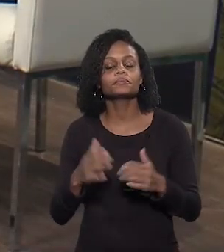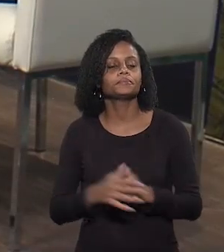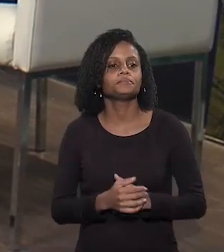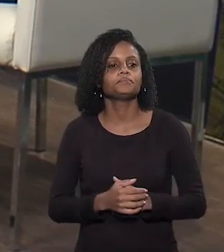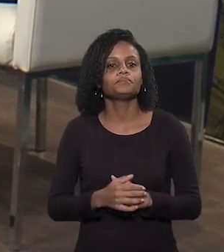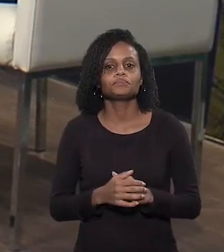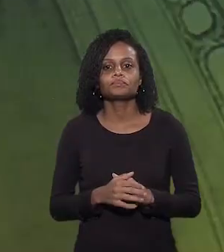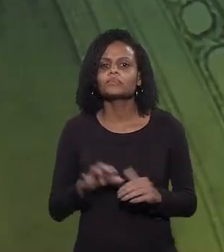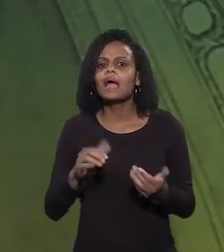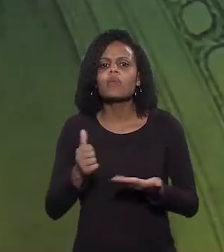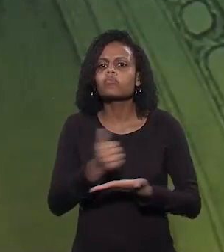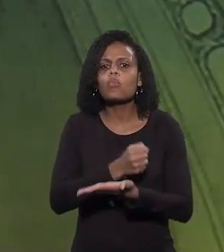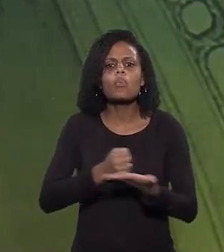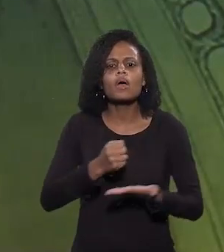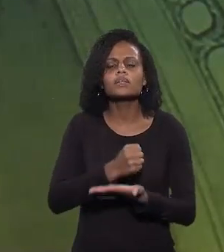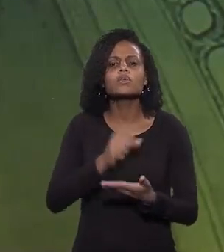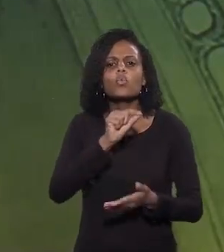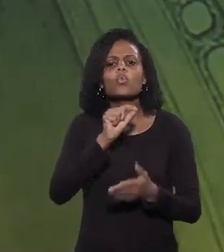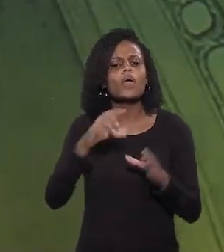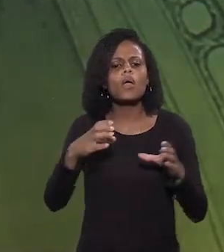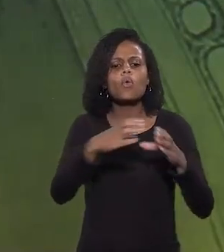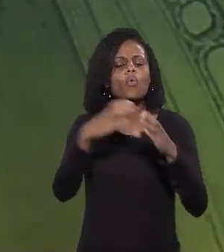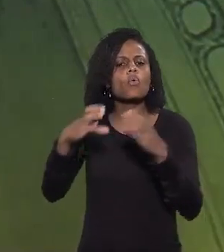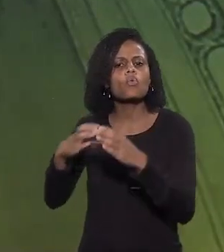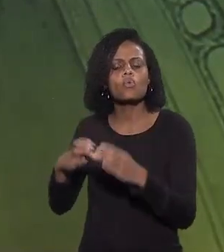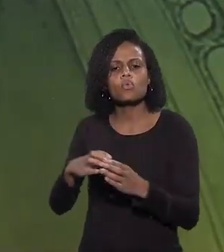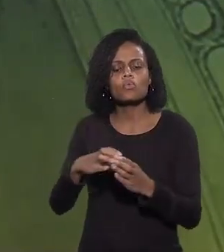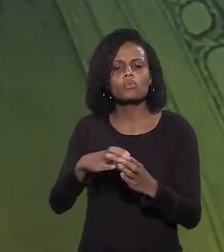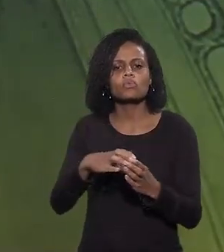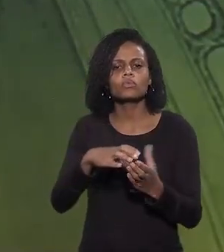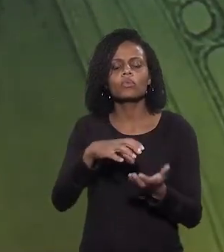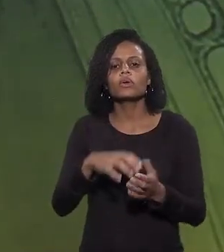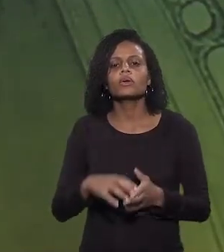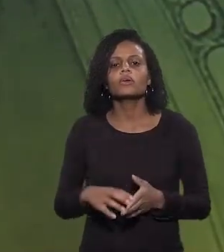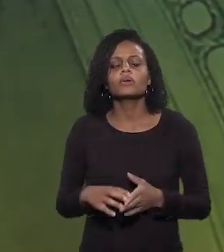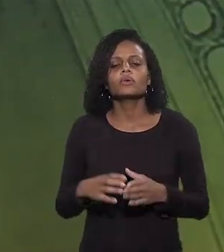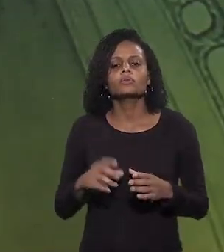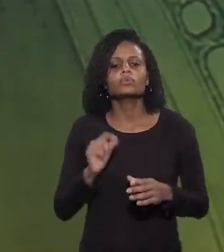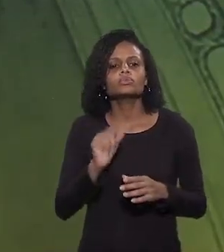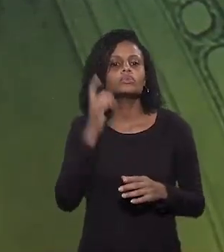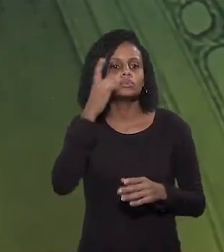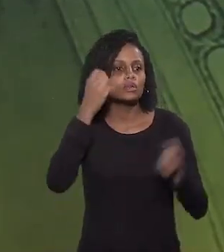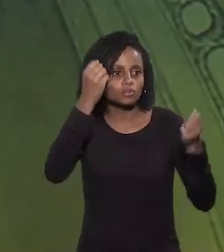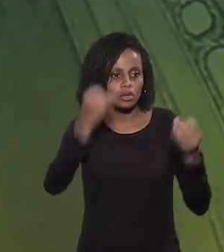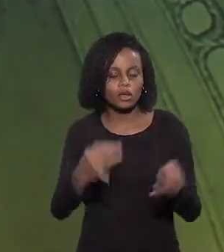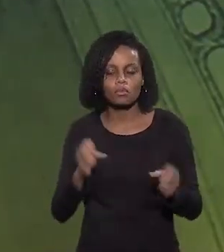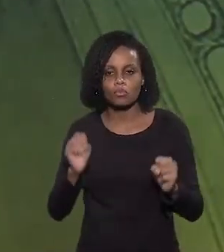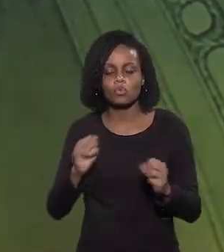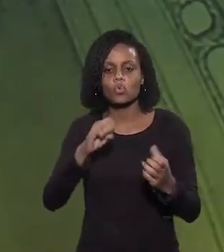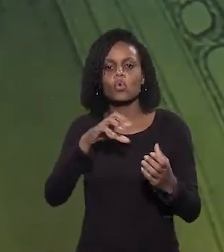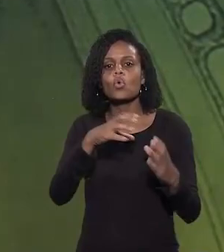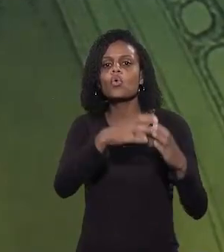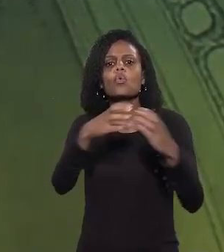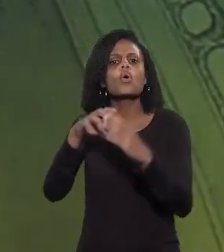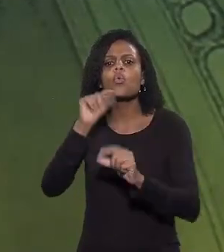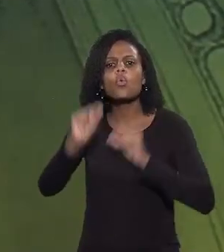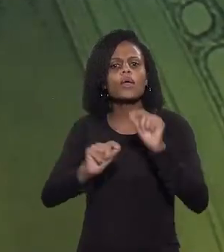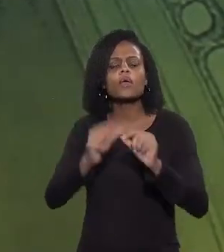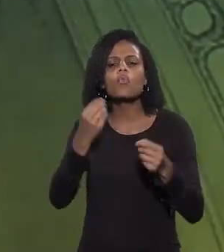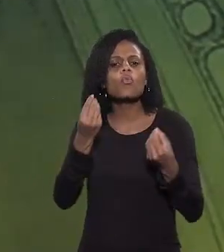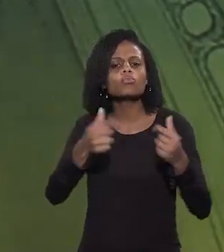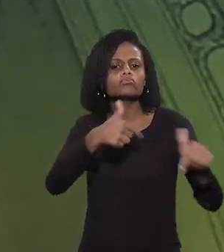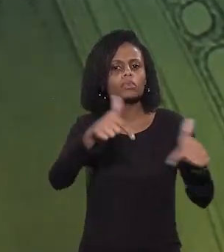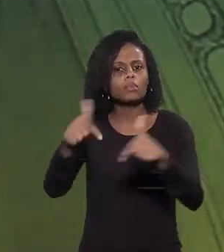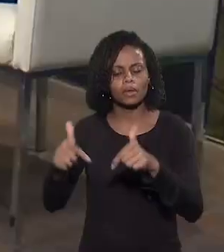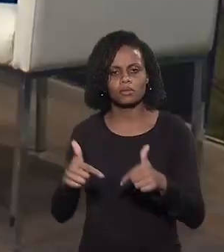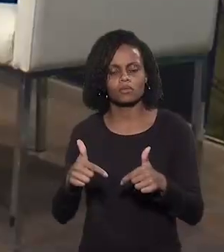começar pelo básico, né? O que são as comunidades? O deputado pode começar explicando. O que são as comunidades, como que elas